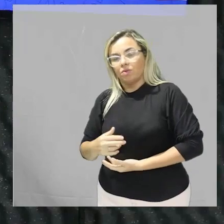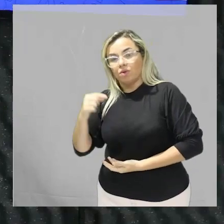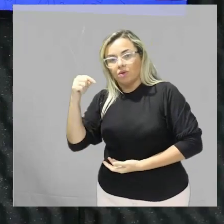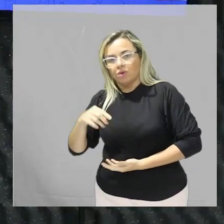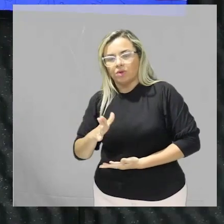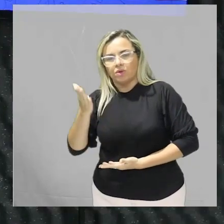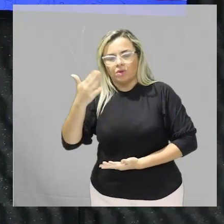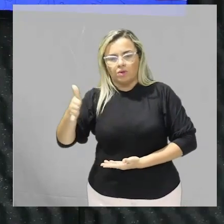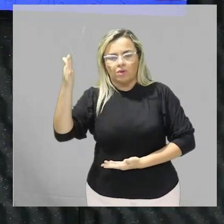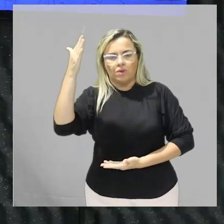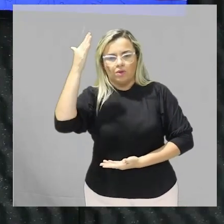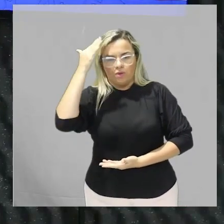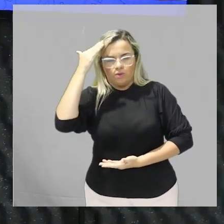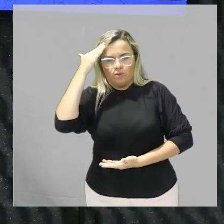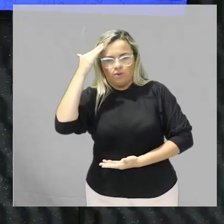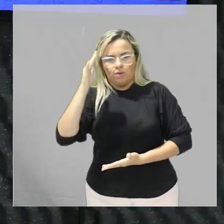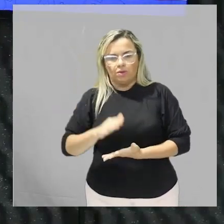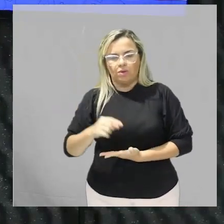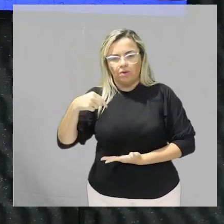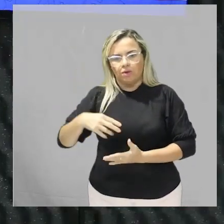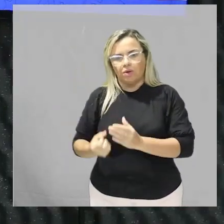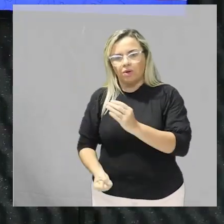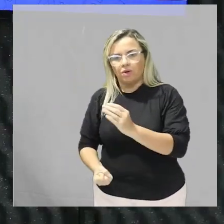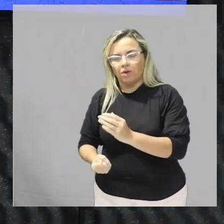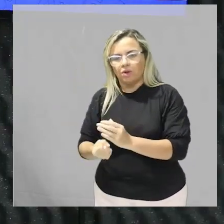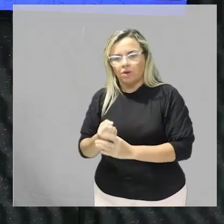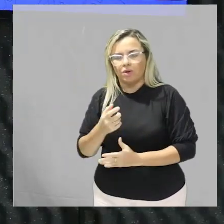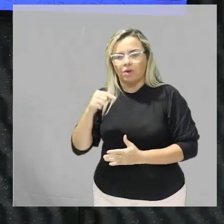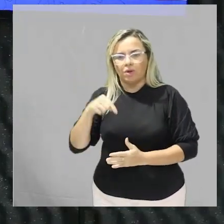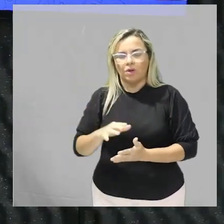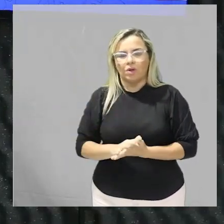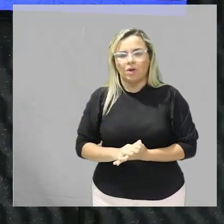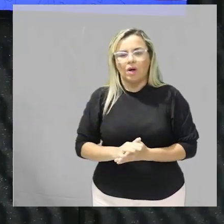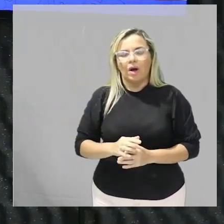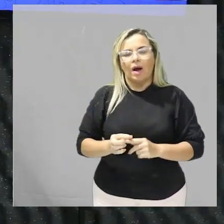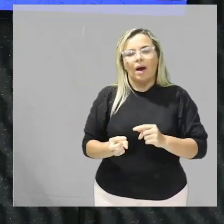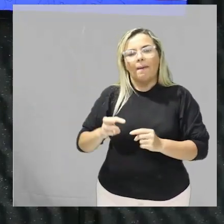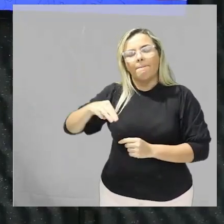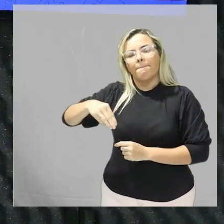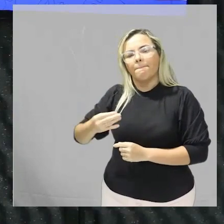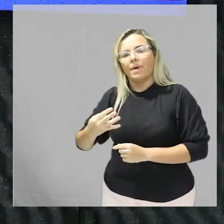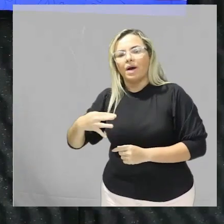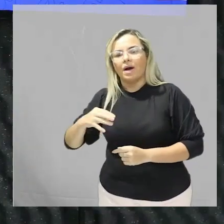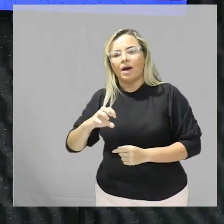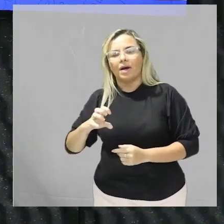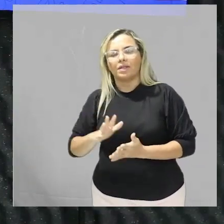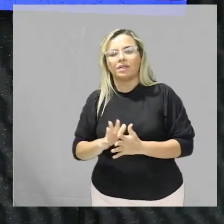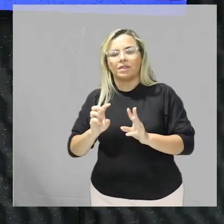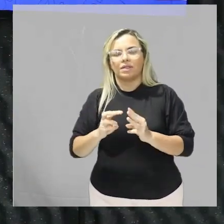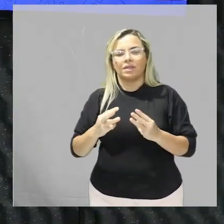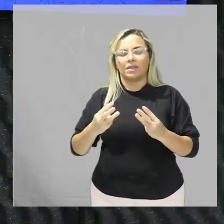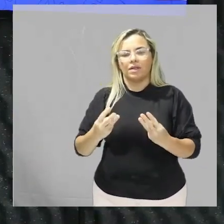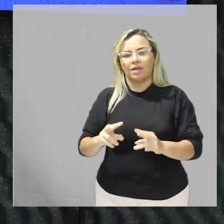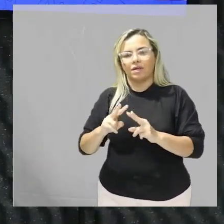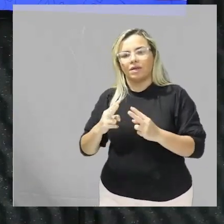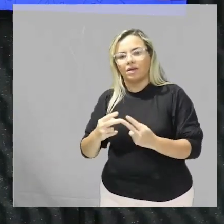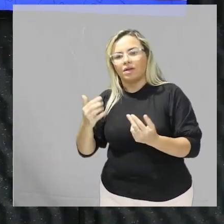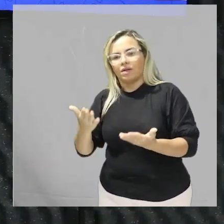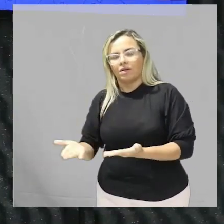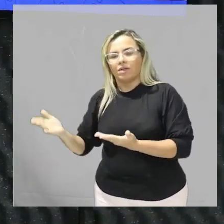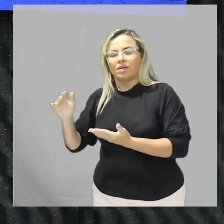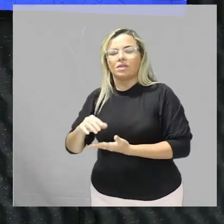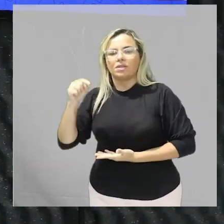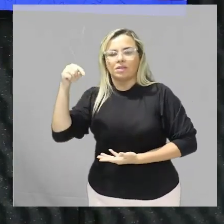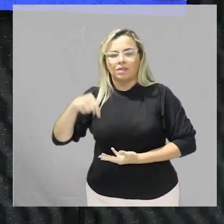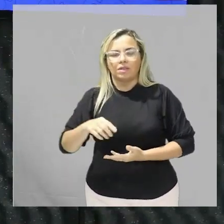vivos, somos formados de matéria. E o que é matéria? Existe um conceito que nos diz